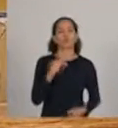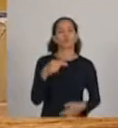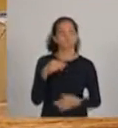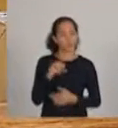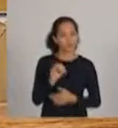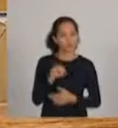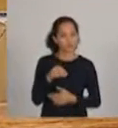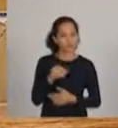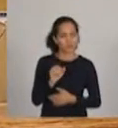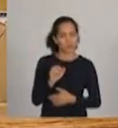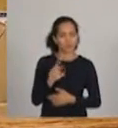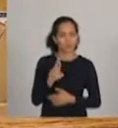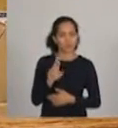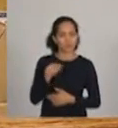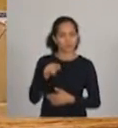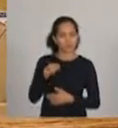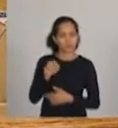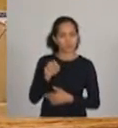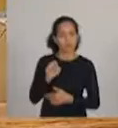é